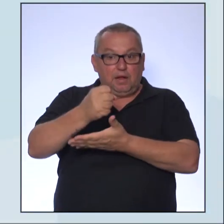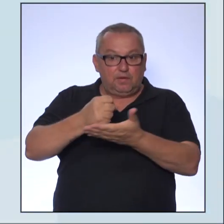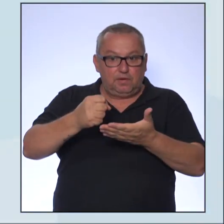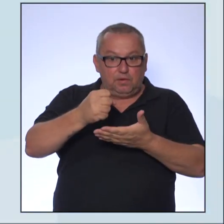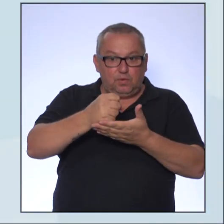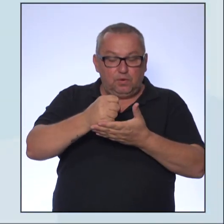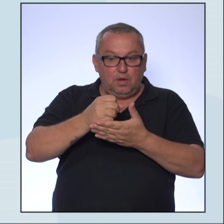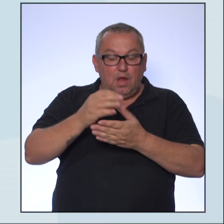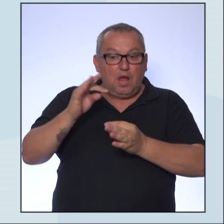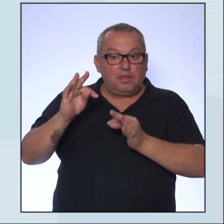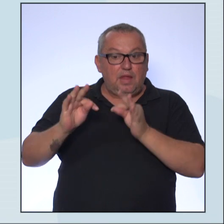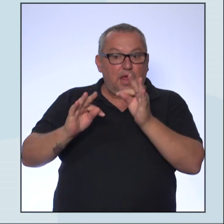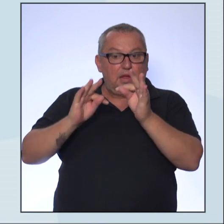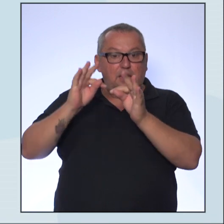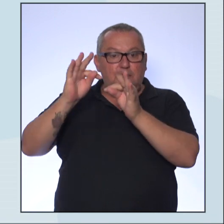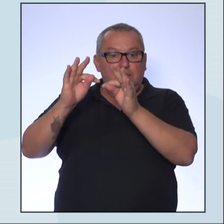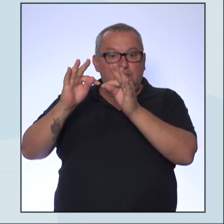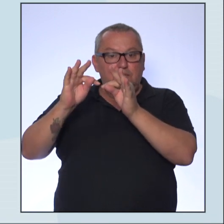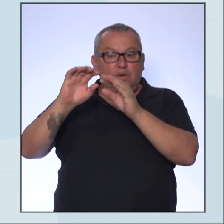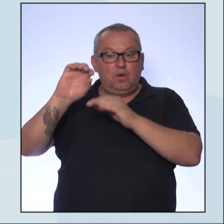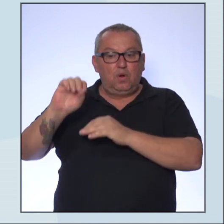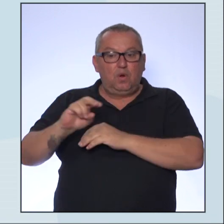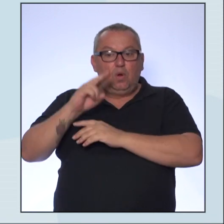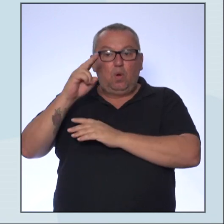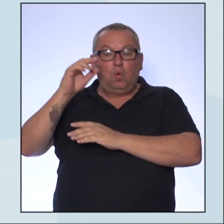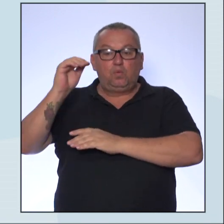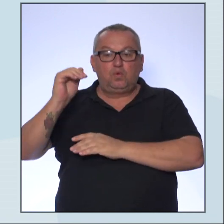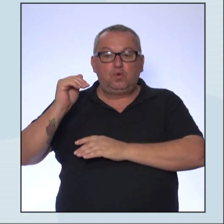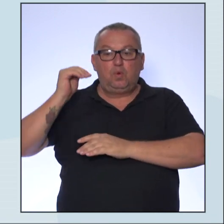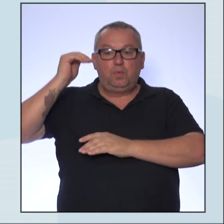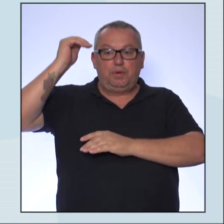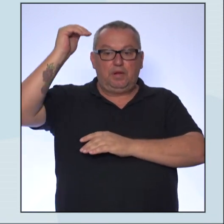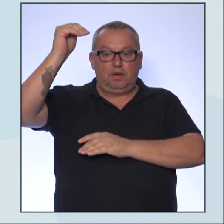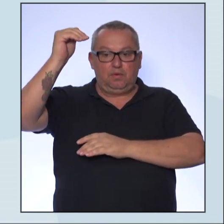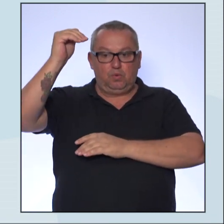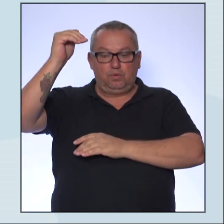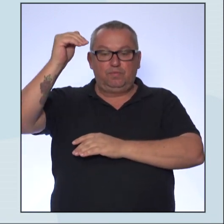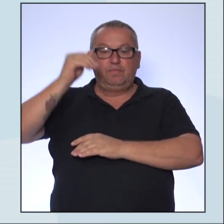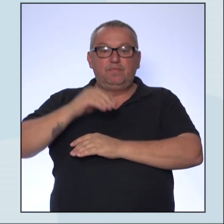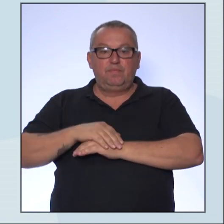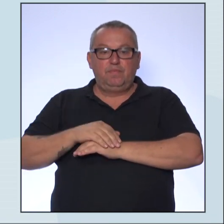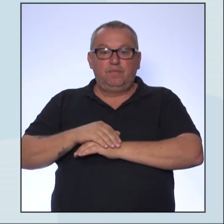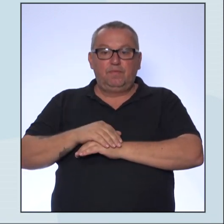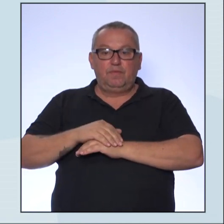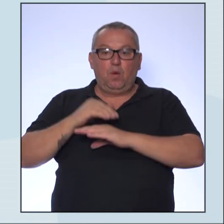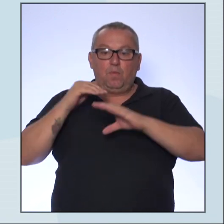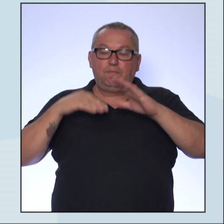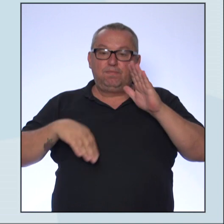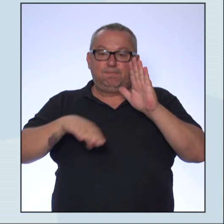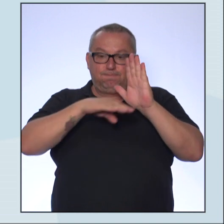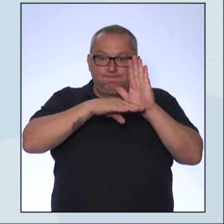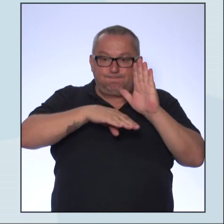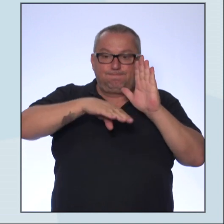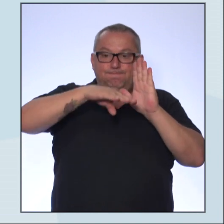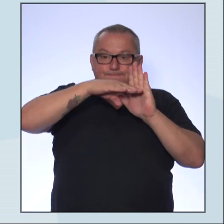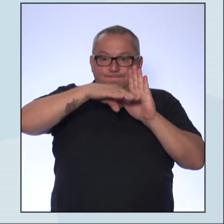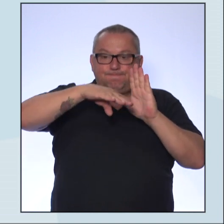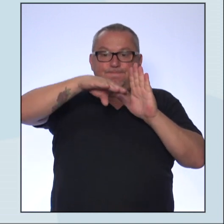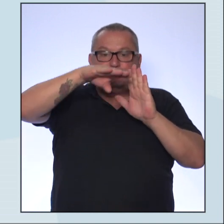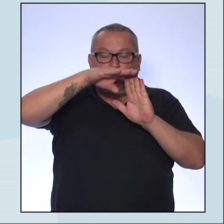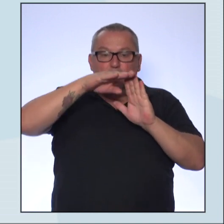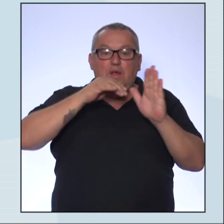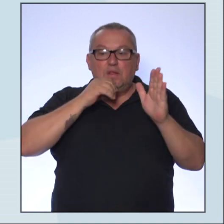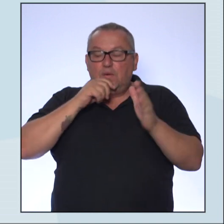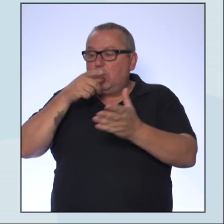nível técnico ou de nível superior. Então, nível é aquilo que é exigido para